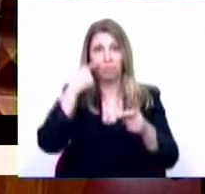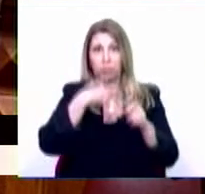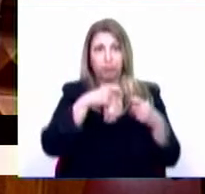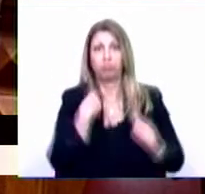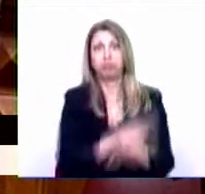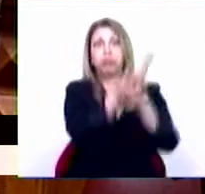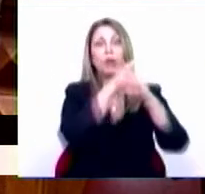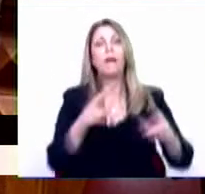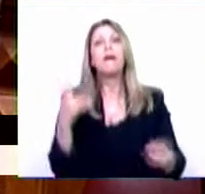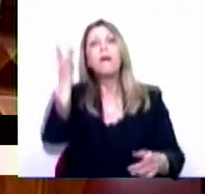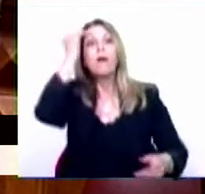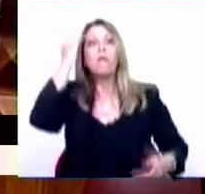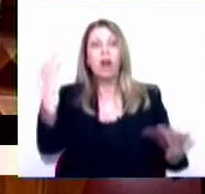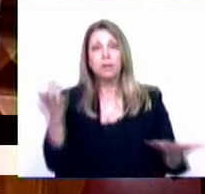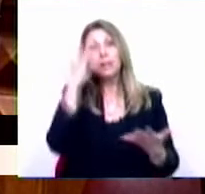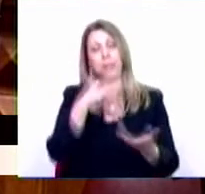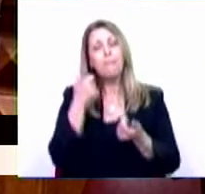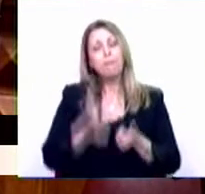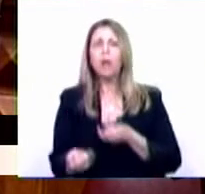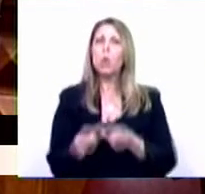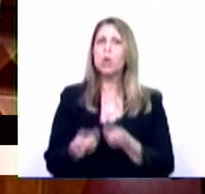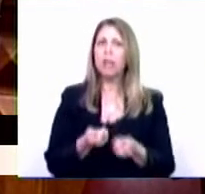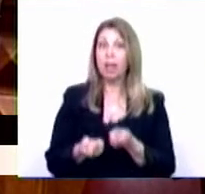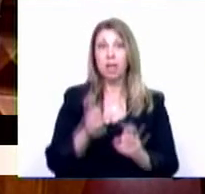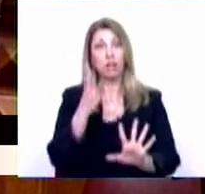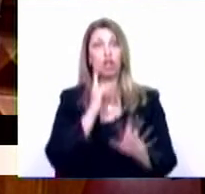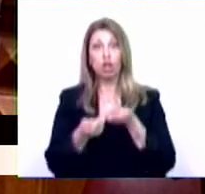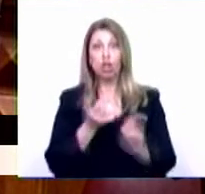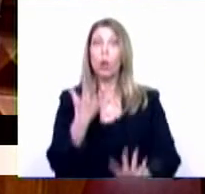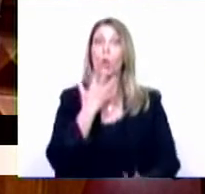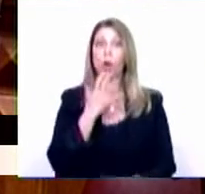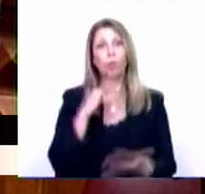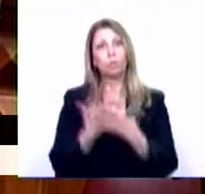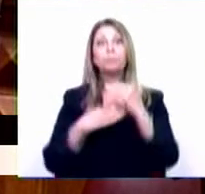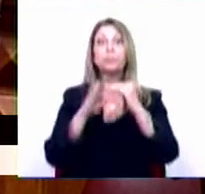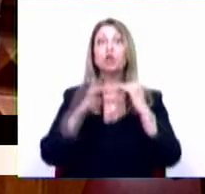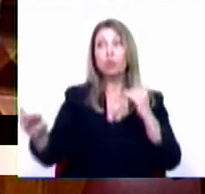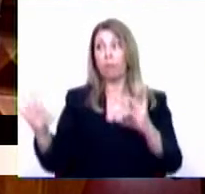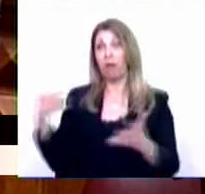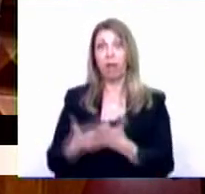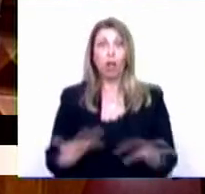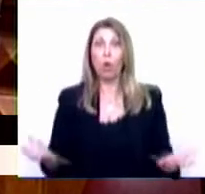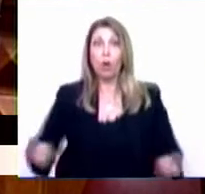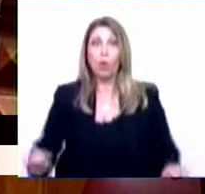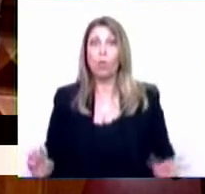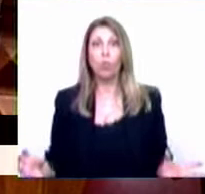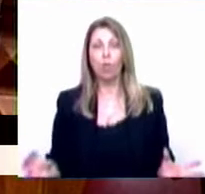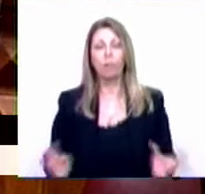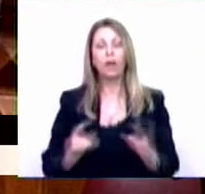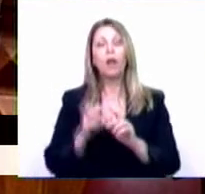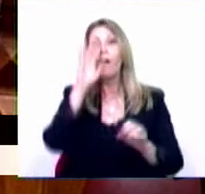múltiplo, bem planeada, ordenada e gerida com rigor, conduz à sustentabilidade que não tem tido. A floresta multiusos